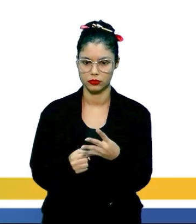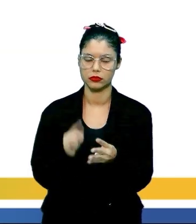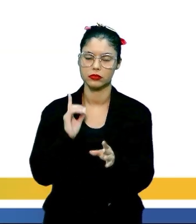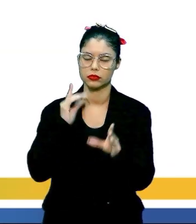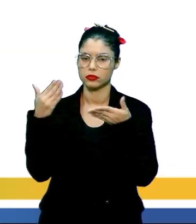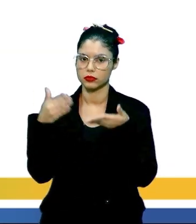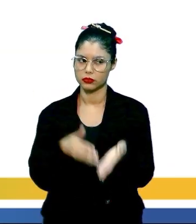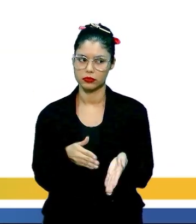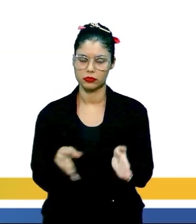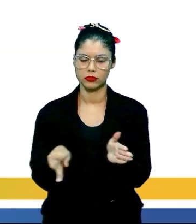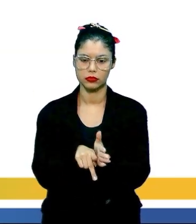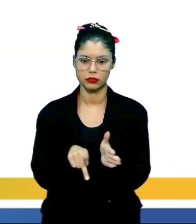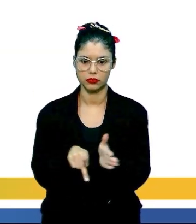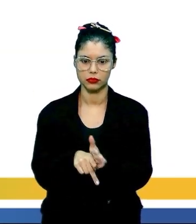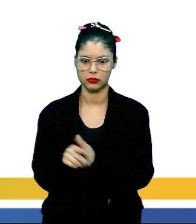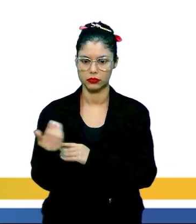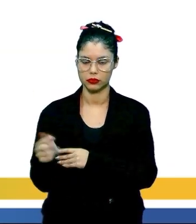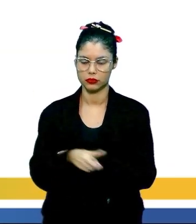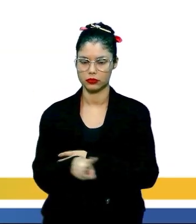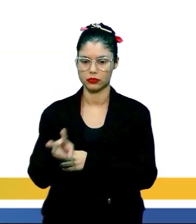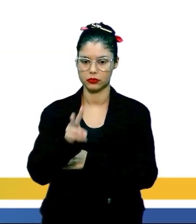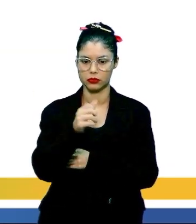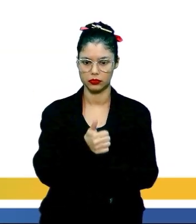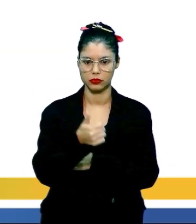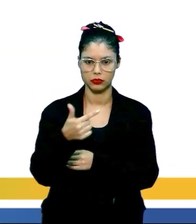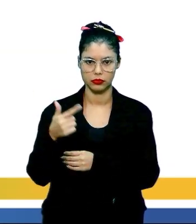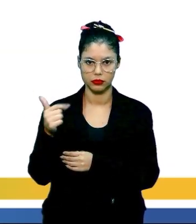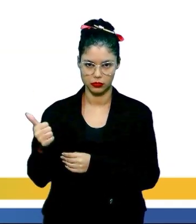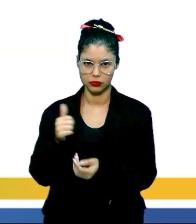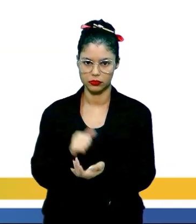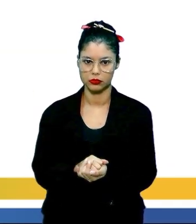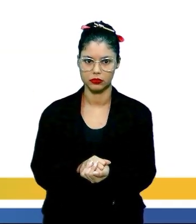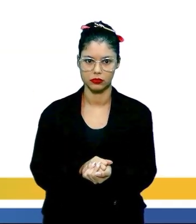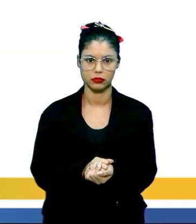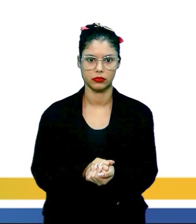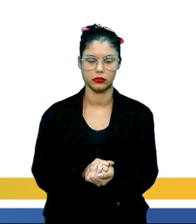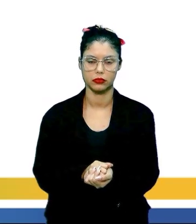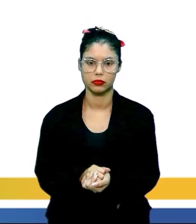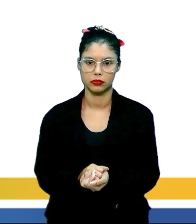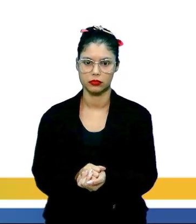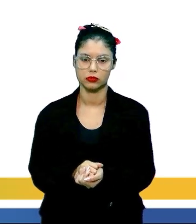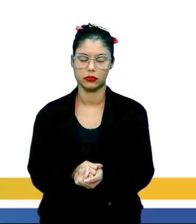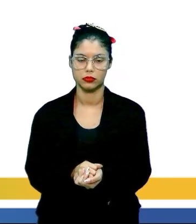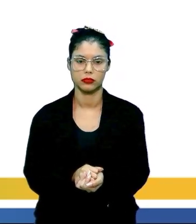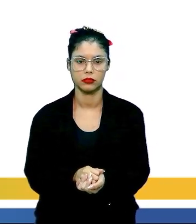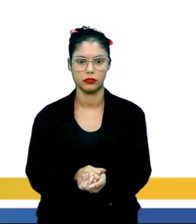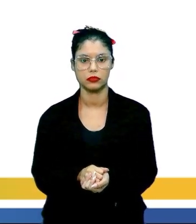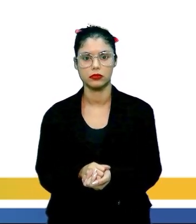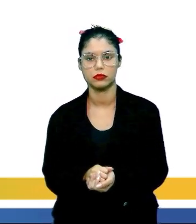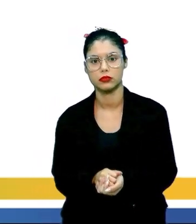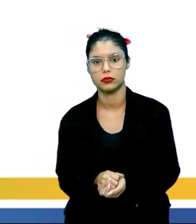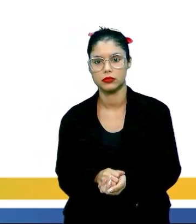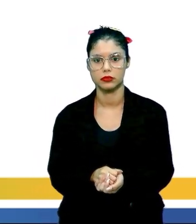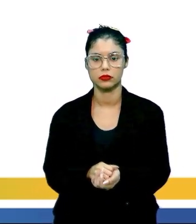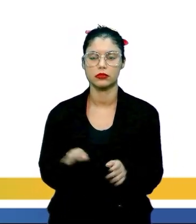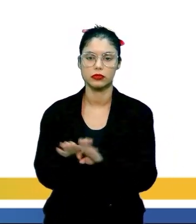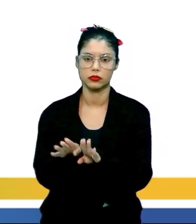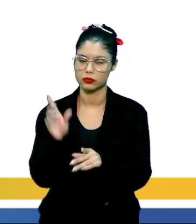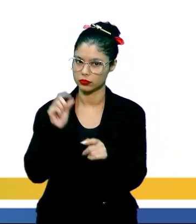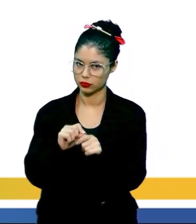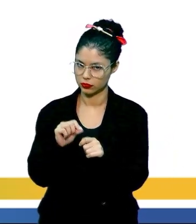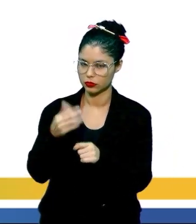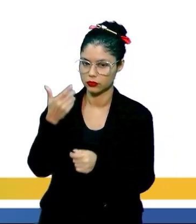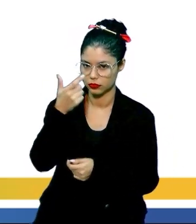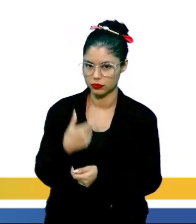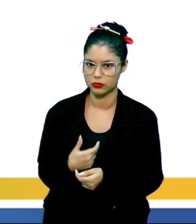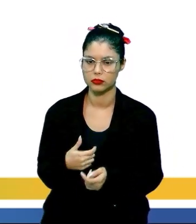vou chegar exatamente nesse valor aqui. Ok? Vamos lá. Essa questão 1 eu formulei